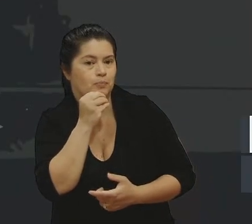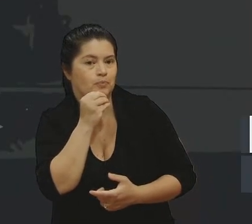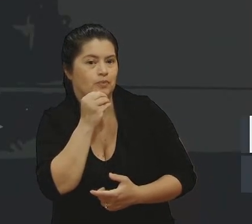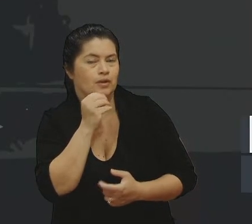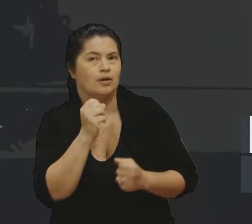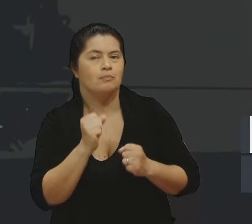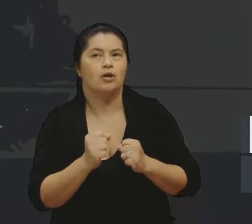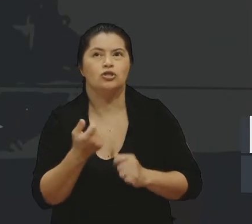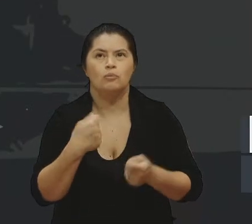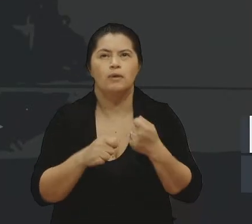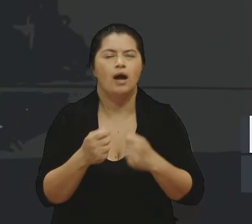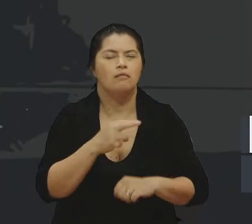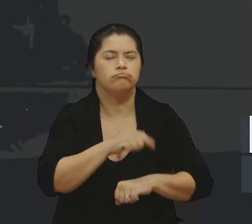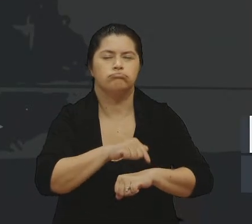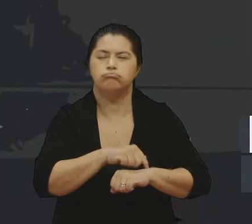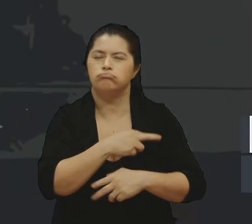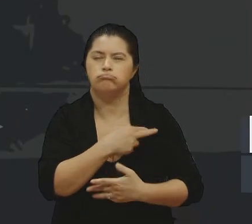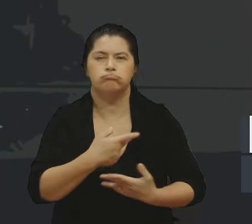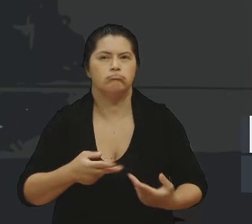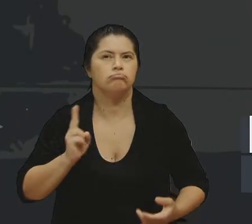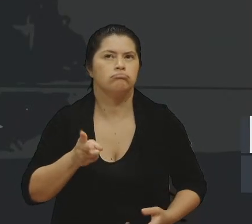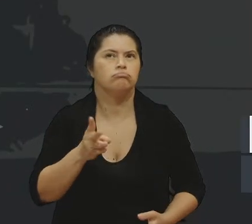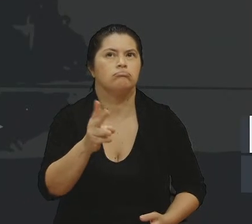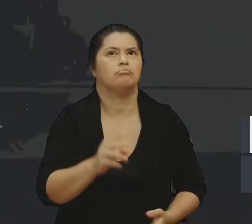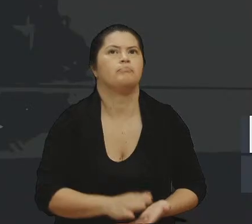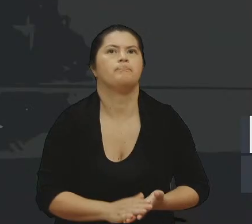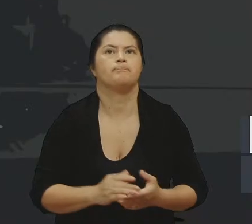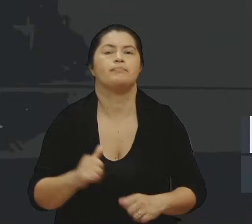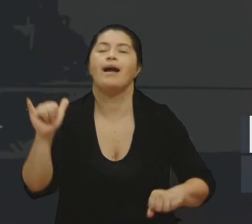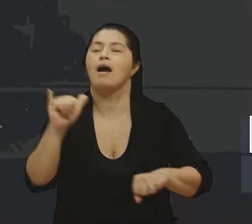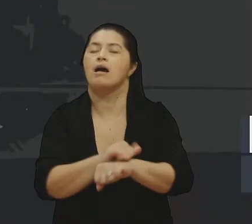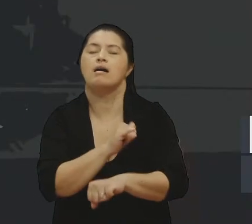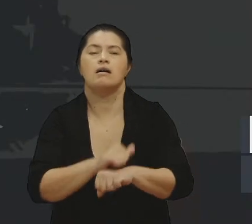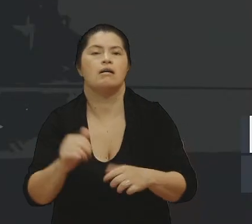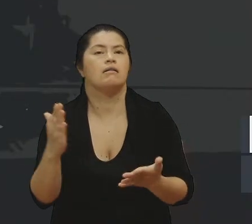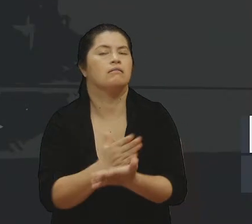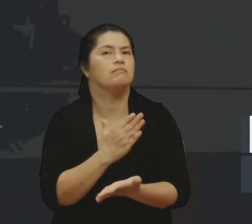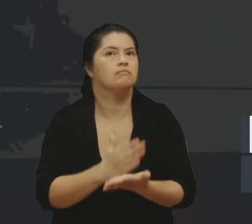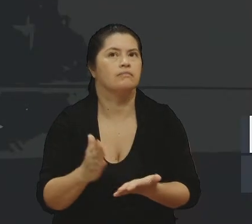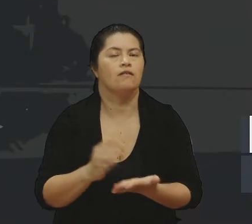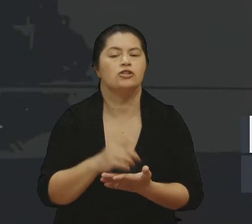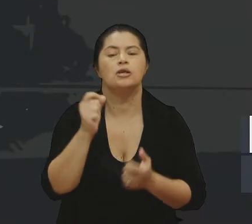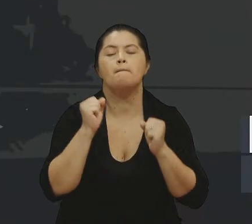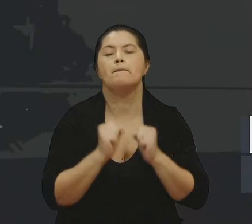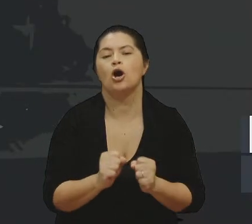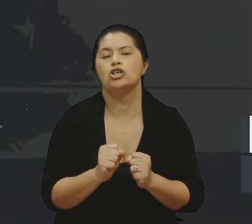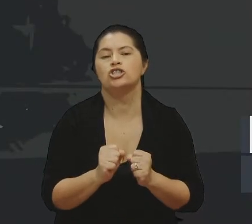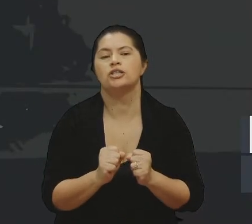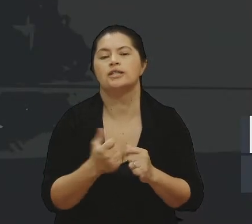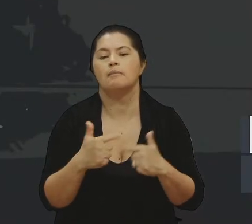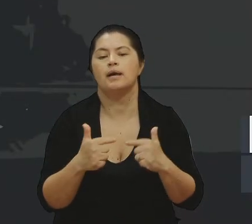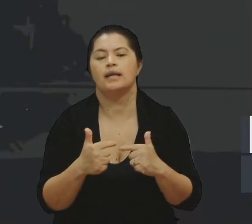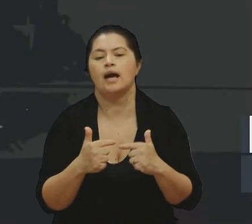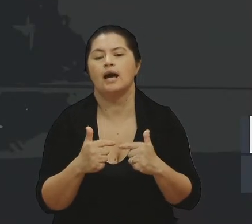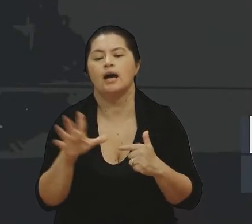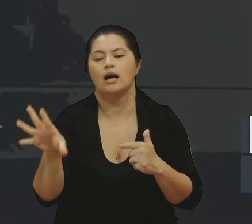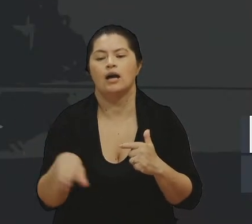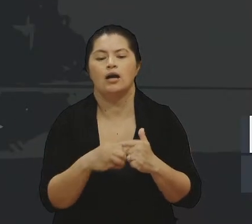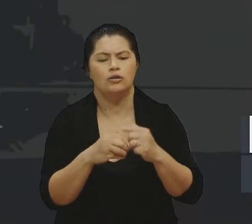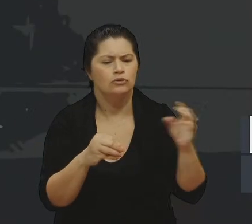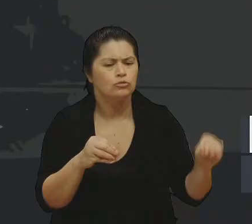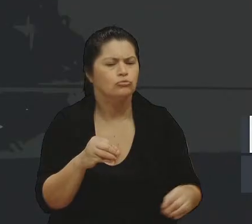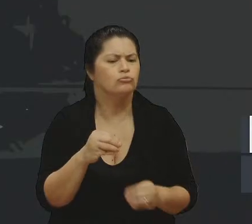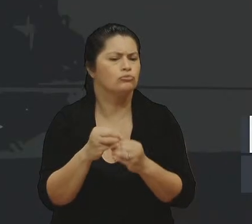passar? E aí, algumas estratégias. Você pode trabalhar com produtos complementares, ou seja, foi fazer a mão, já comprou